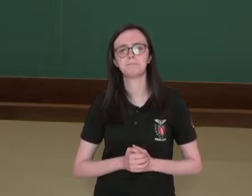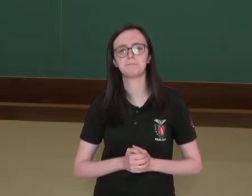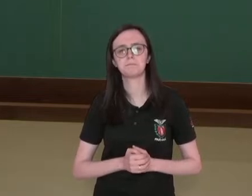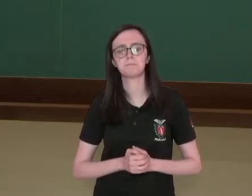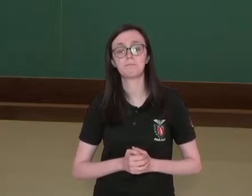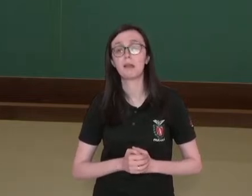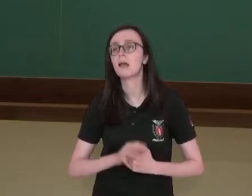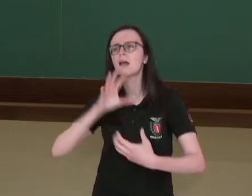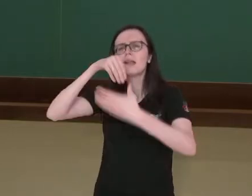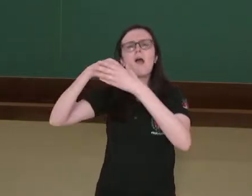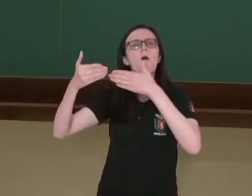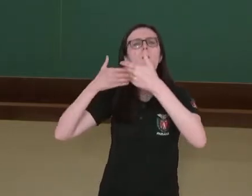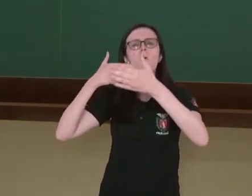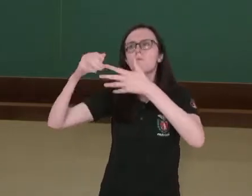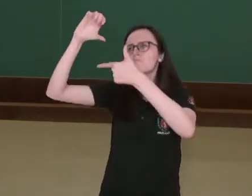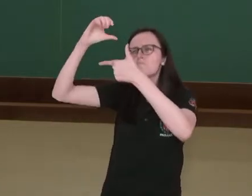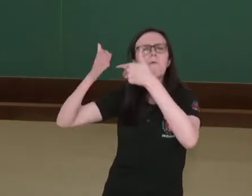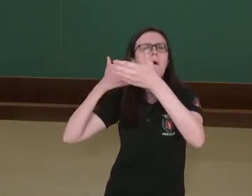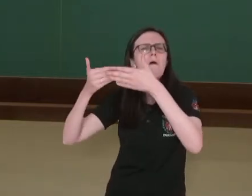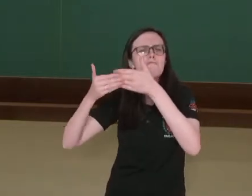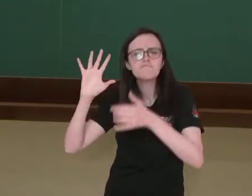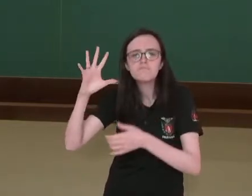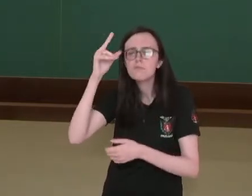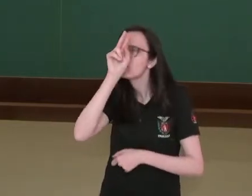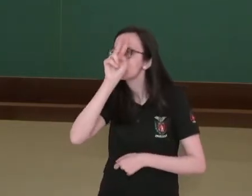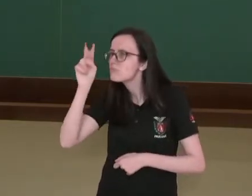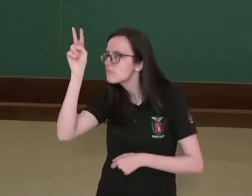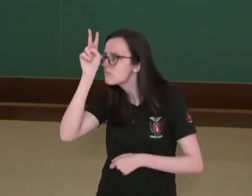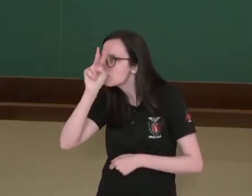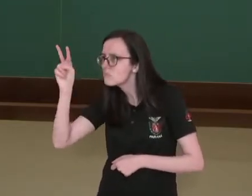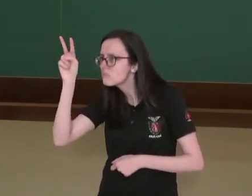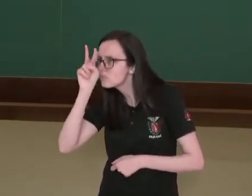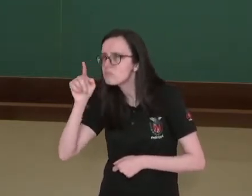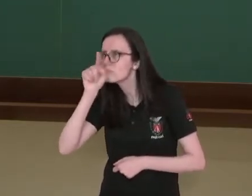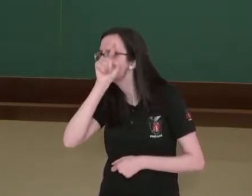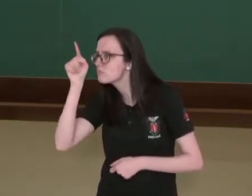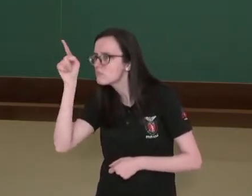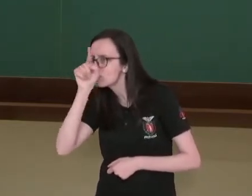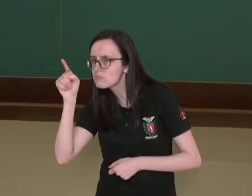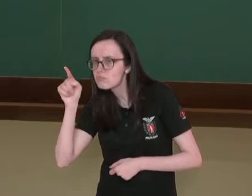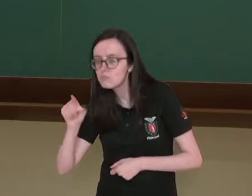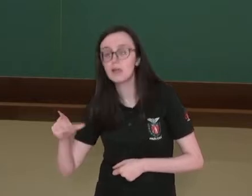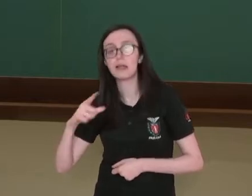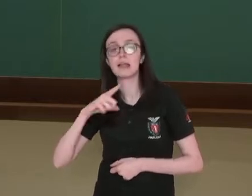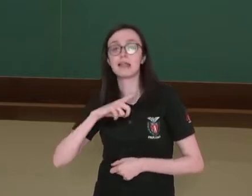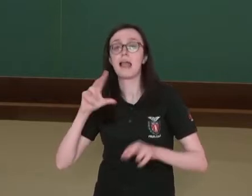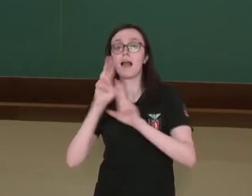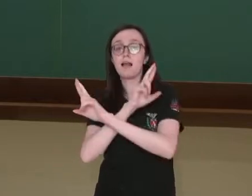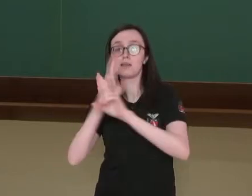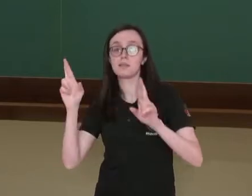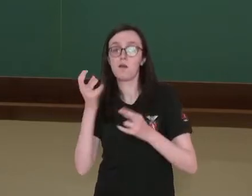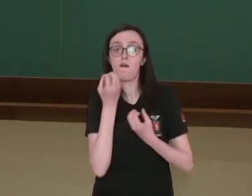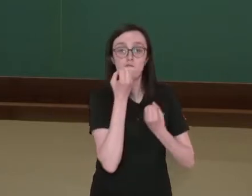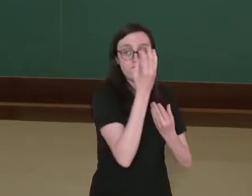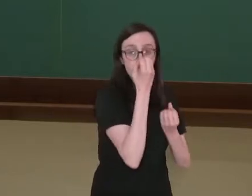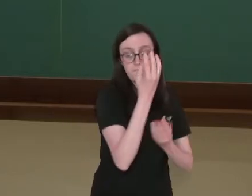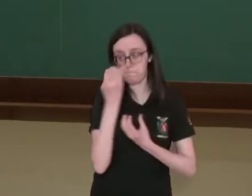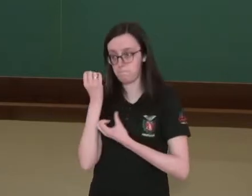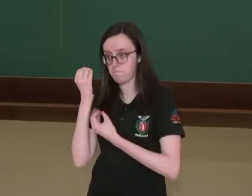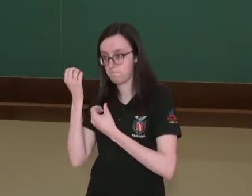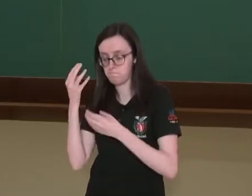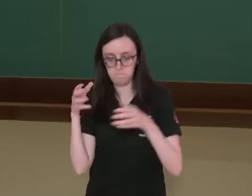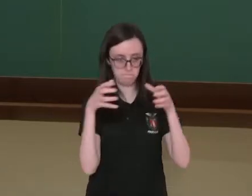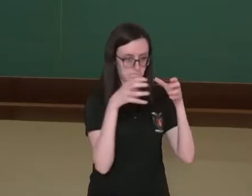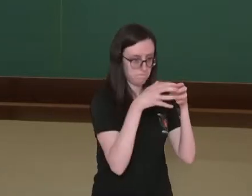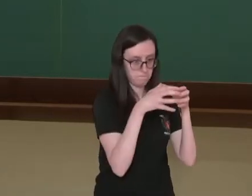algum problema do seu cotidiano que envolva exatamente grandezas diretamente e inversamente